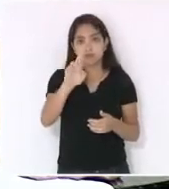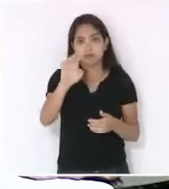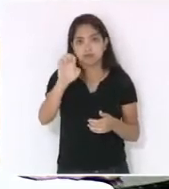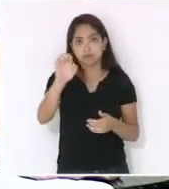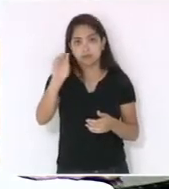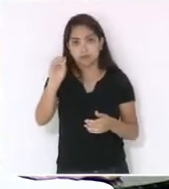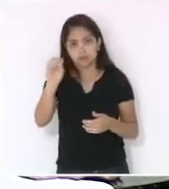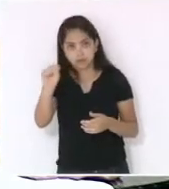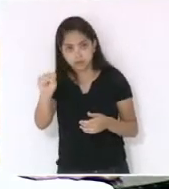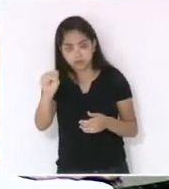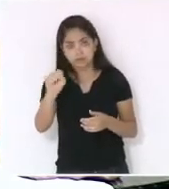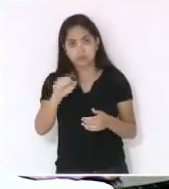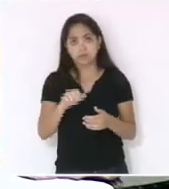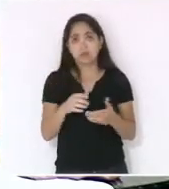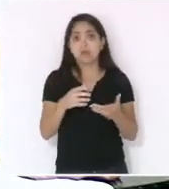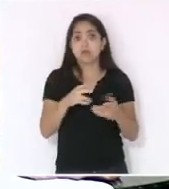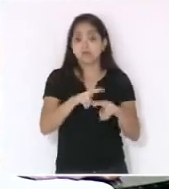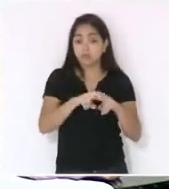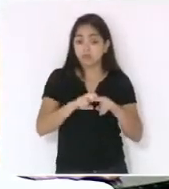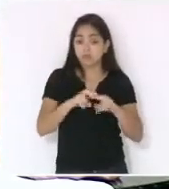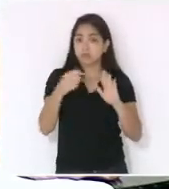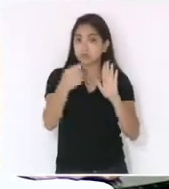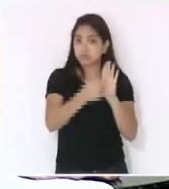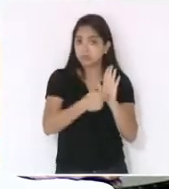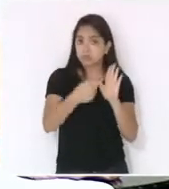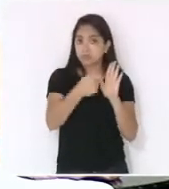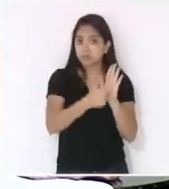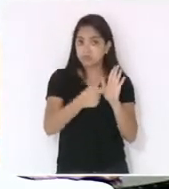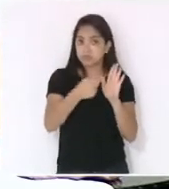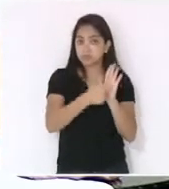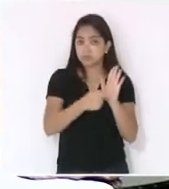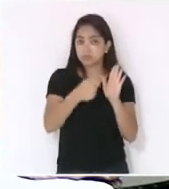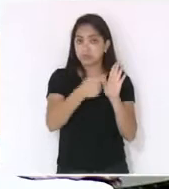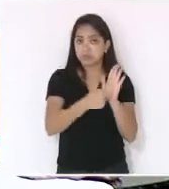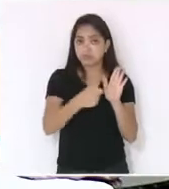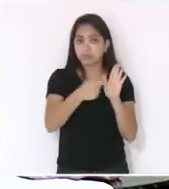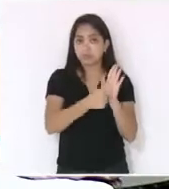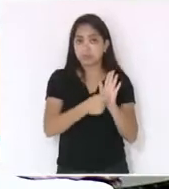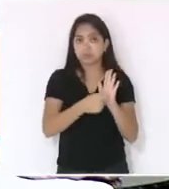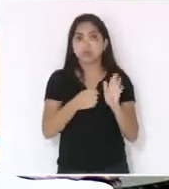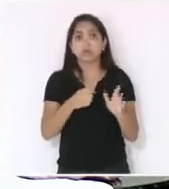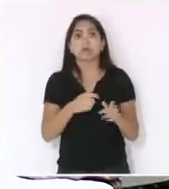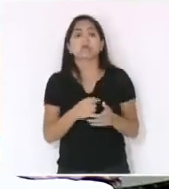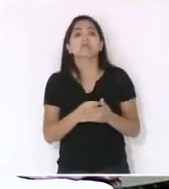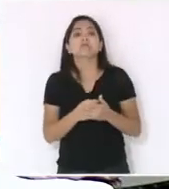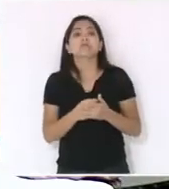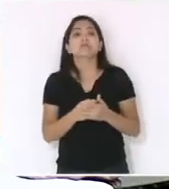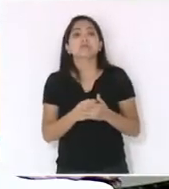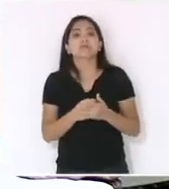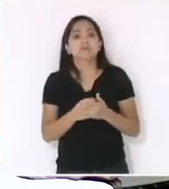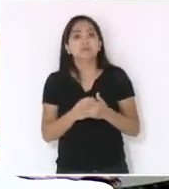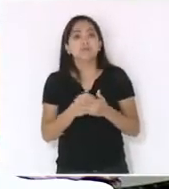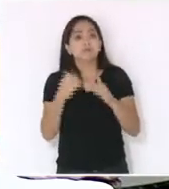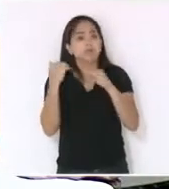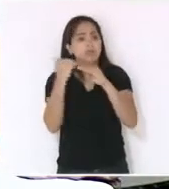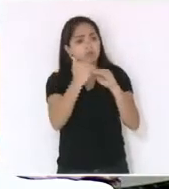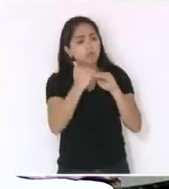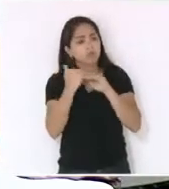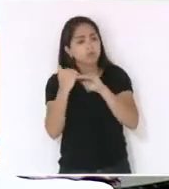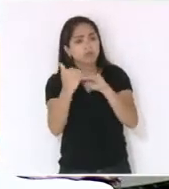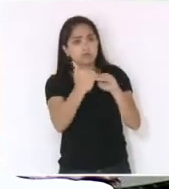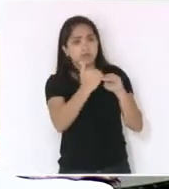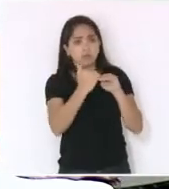é por isso que nós estamos lutando aqui hoje pela igualdade e o respeito aos nossos filhos